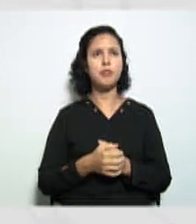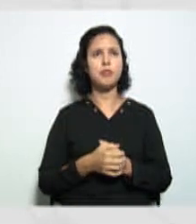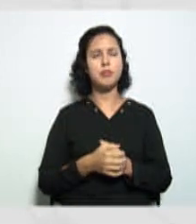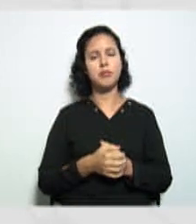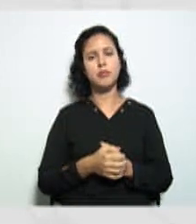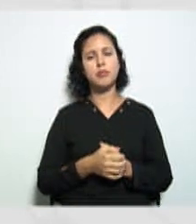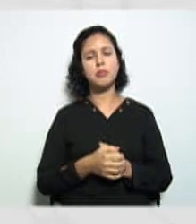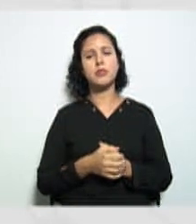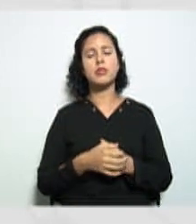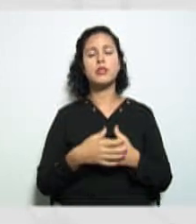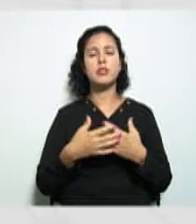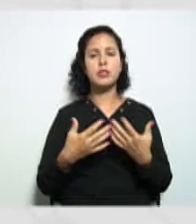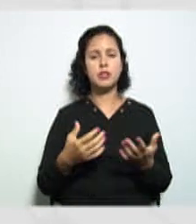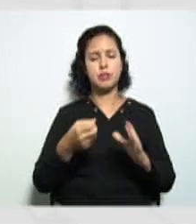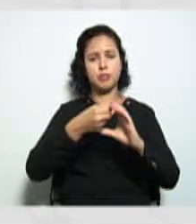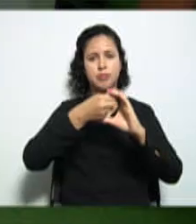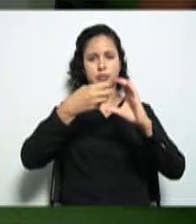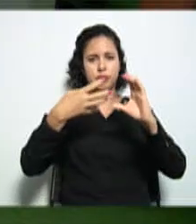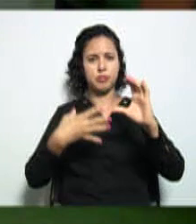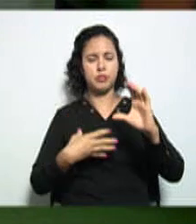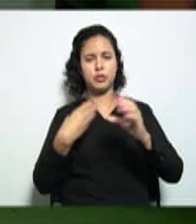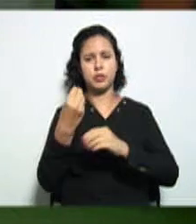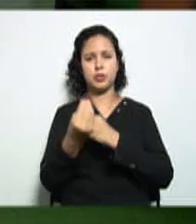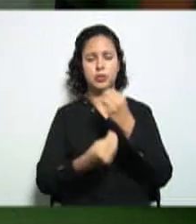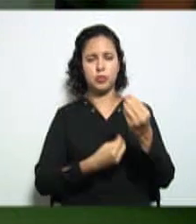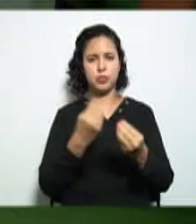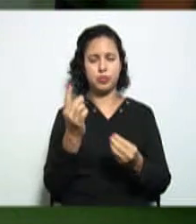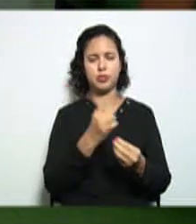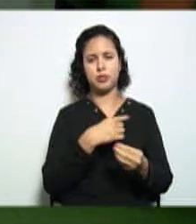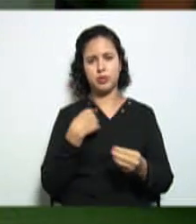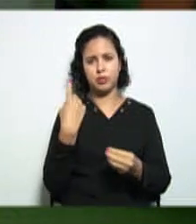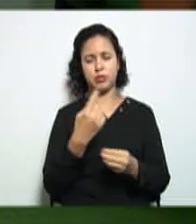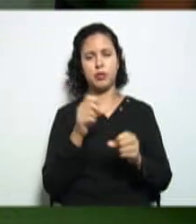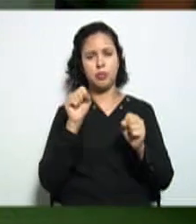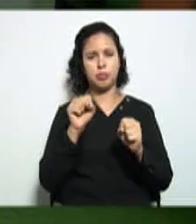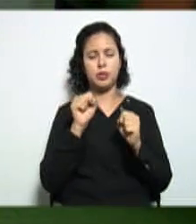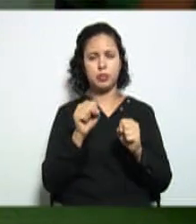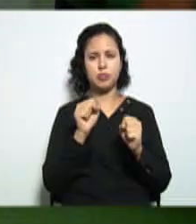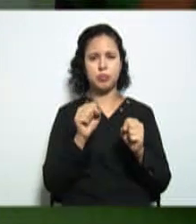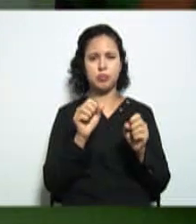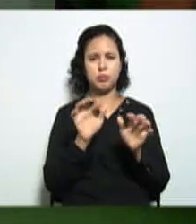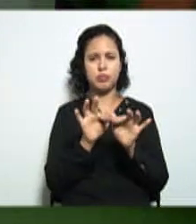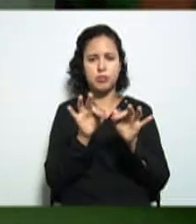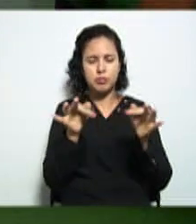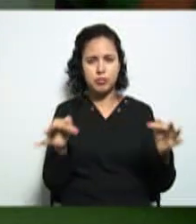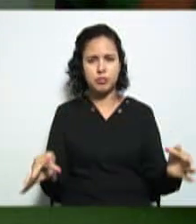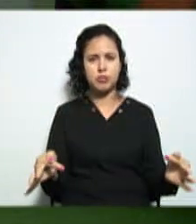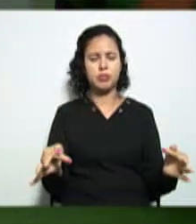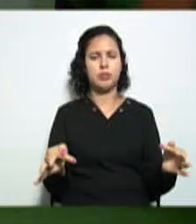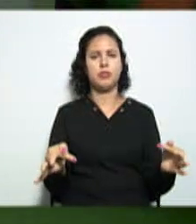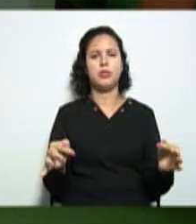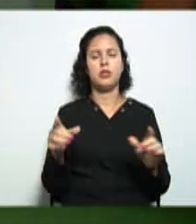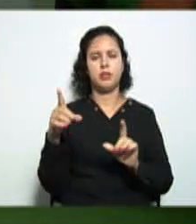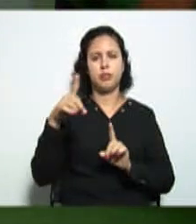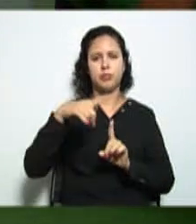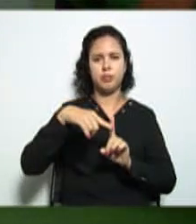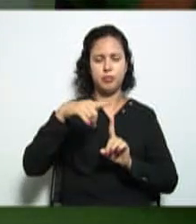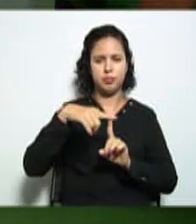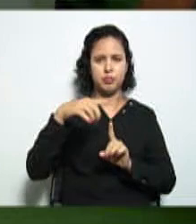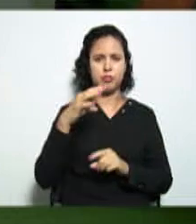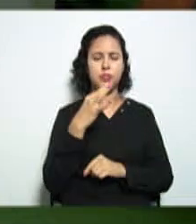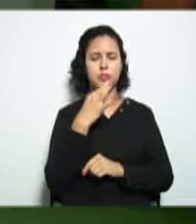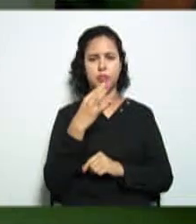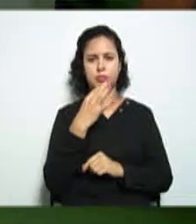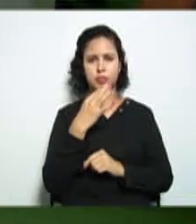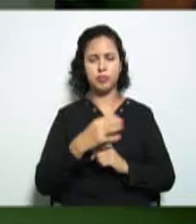né, professora, como é que a gente pode simplificar esse tipo de